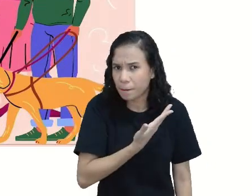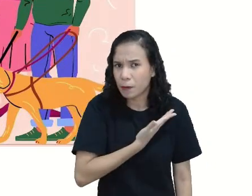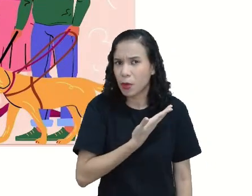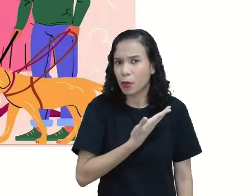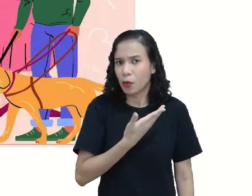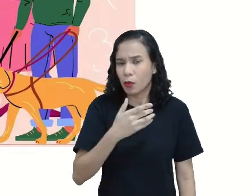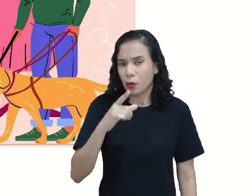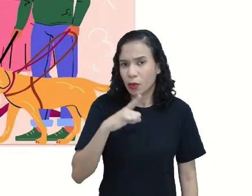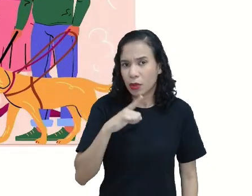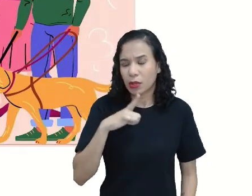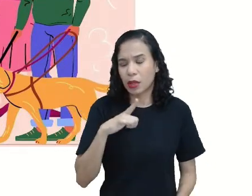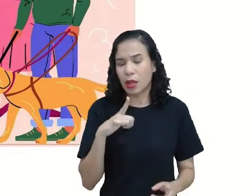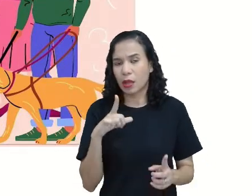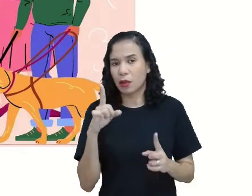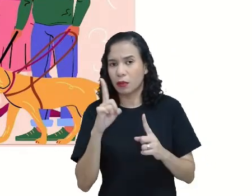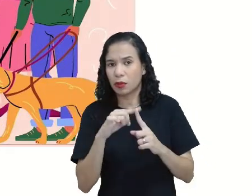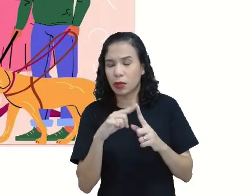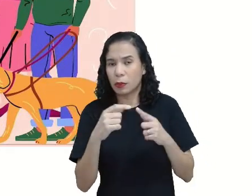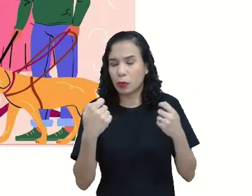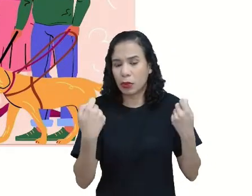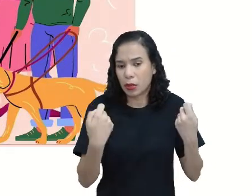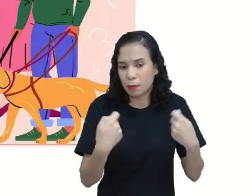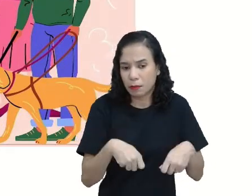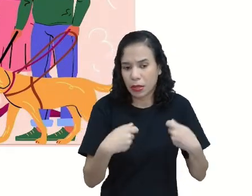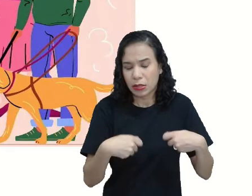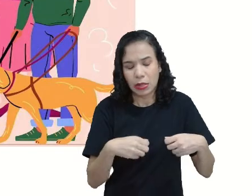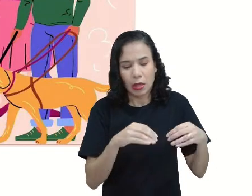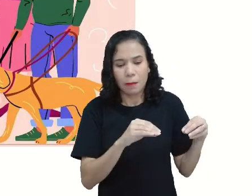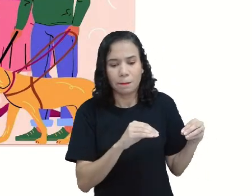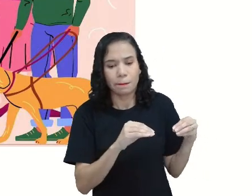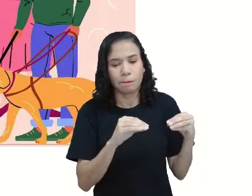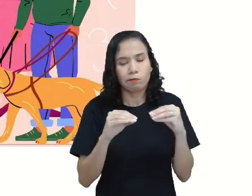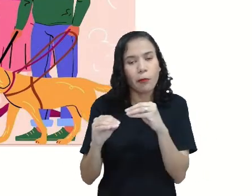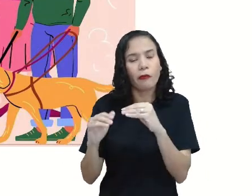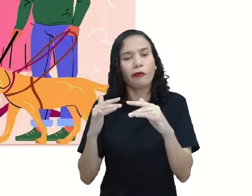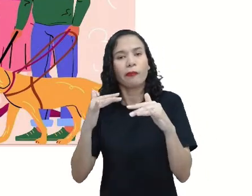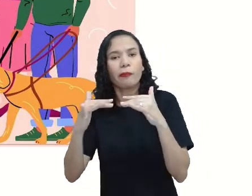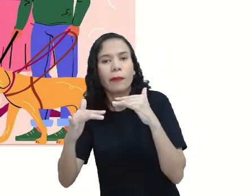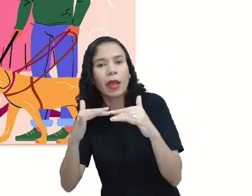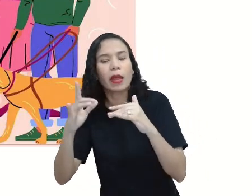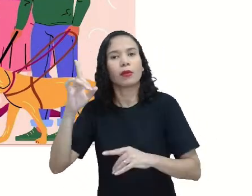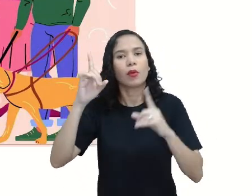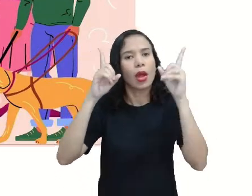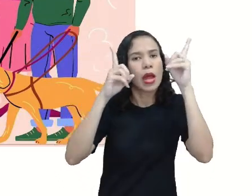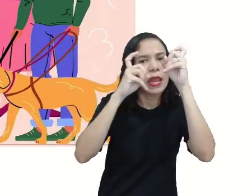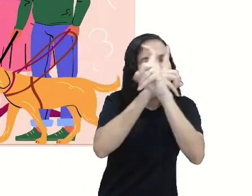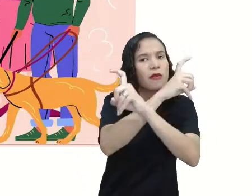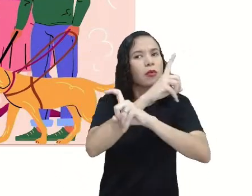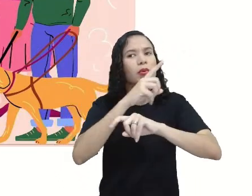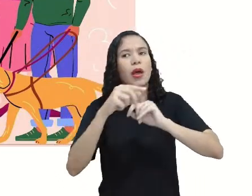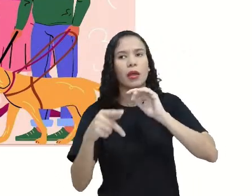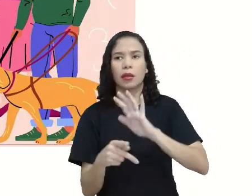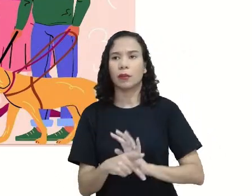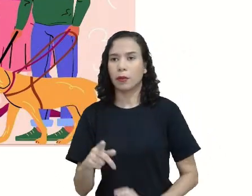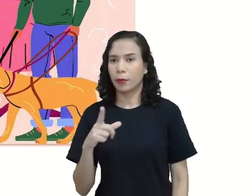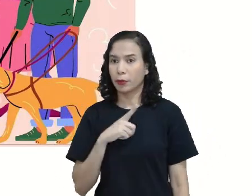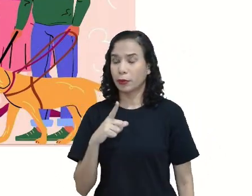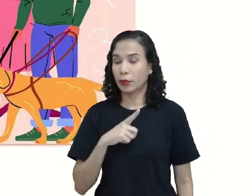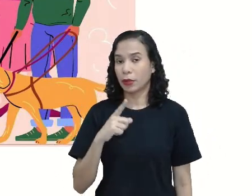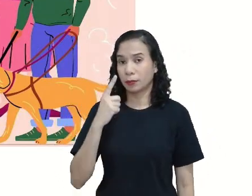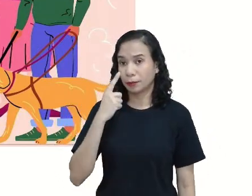de necessidade de deslocamento, né? De alguma De questão... dificuldade, né? Exatamente. Deslocamento. Que,